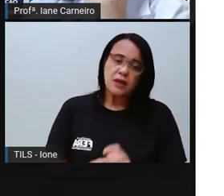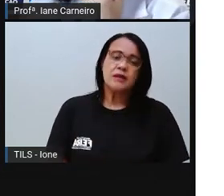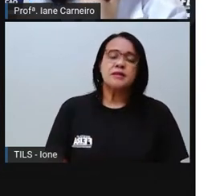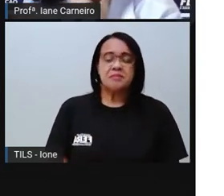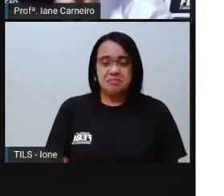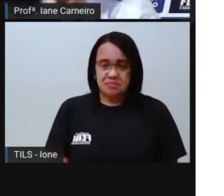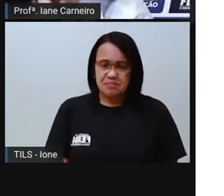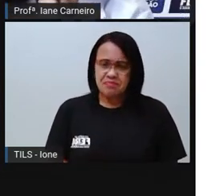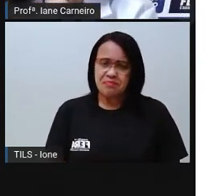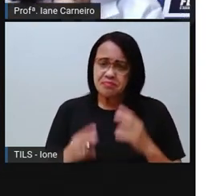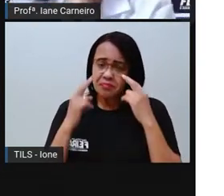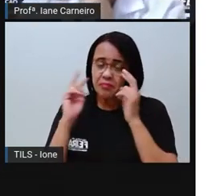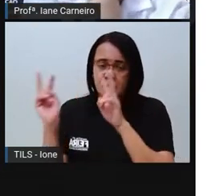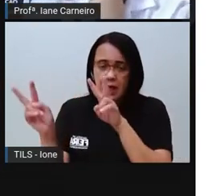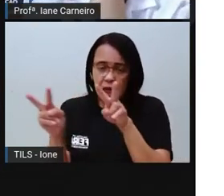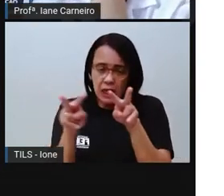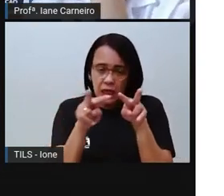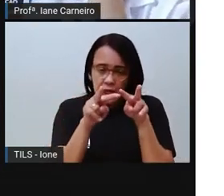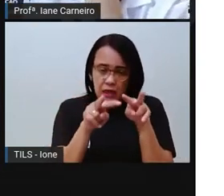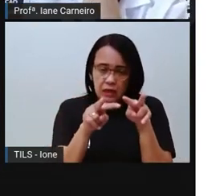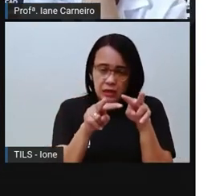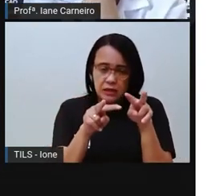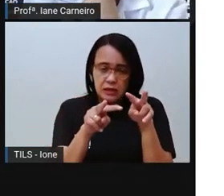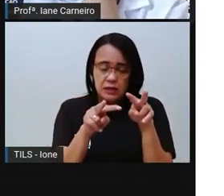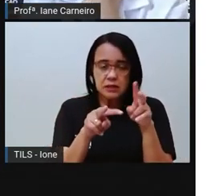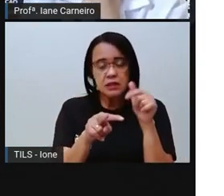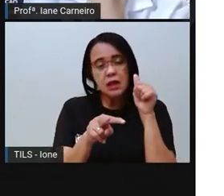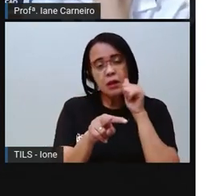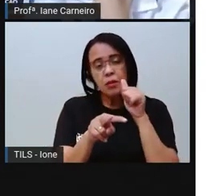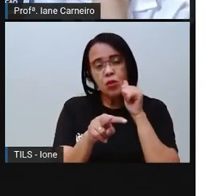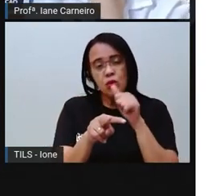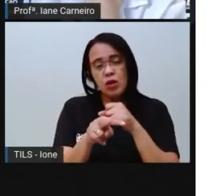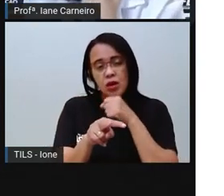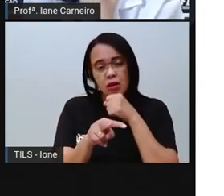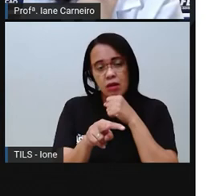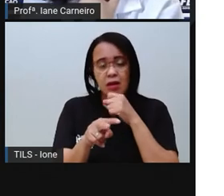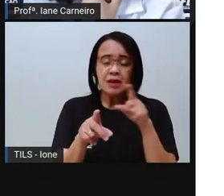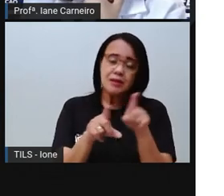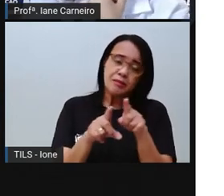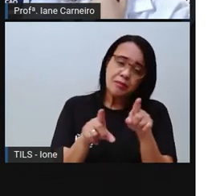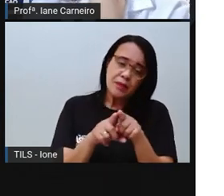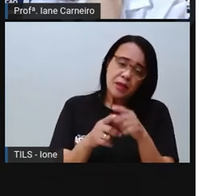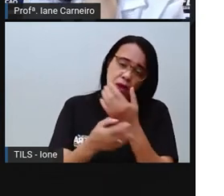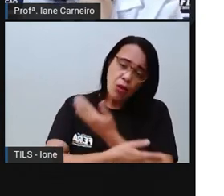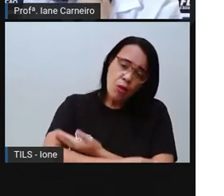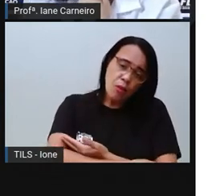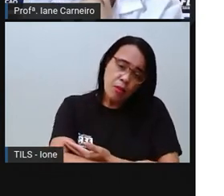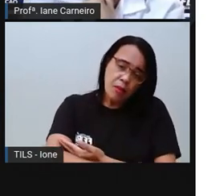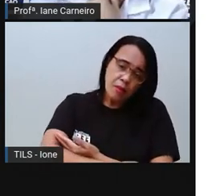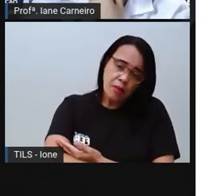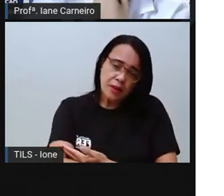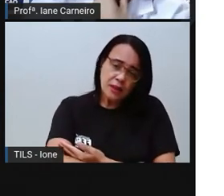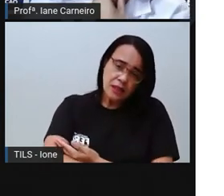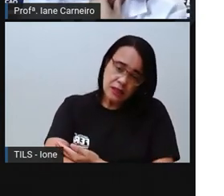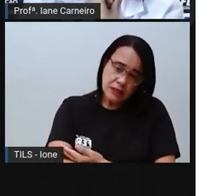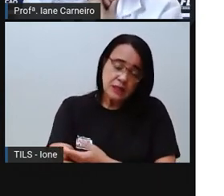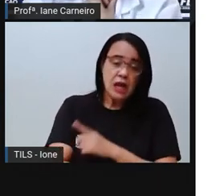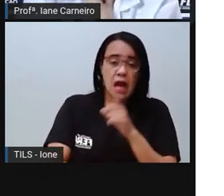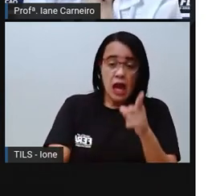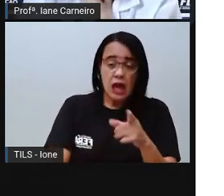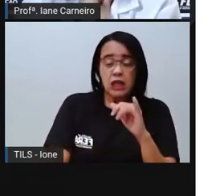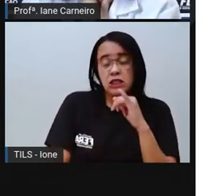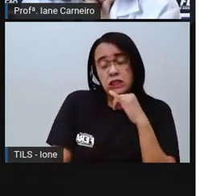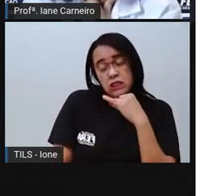Ao olhar a senhora e a criança, né? Provavelmente ele ficou triste porque ele gostaria também de estar recebendo